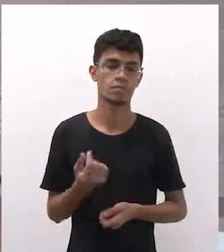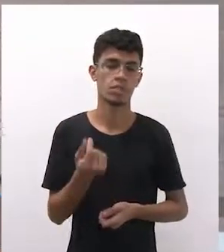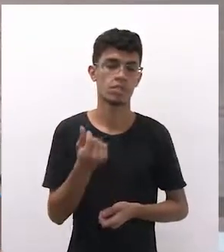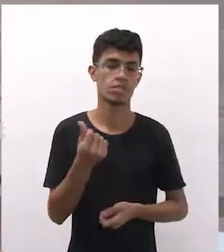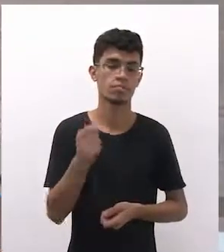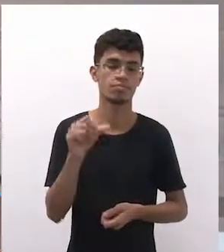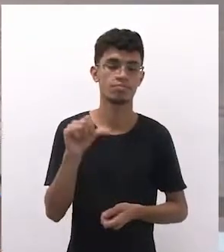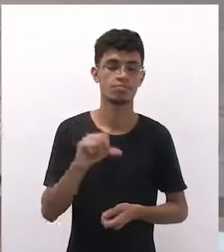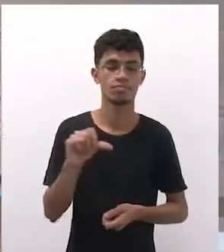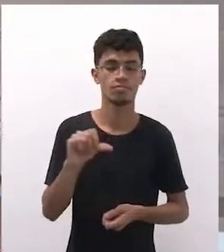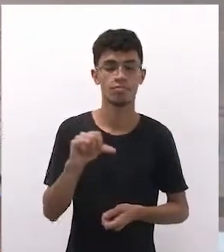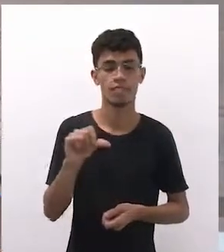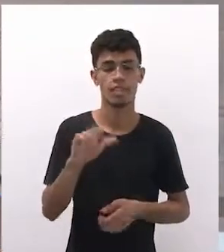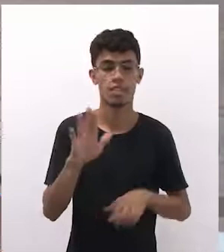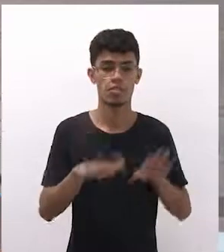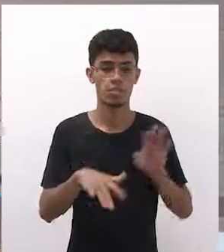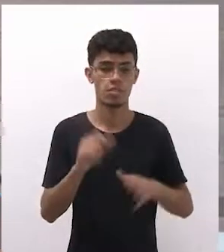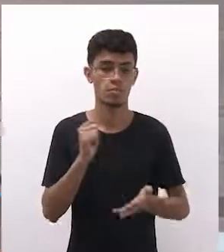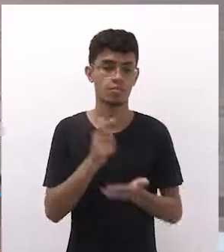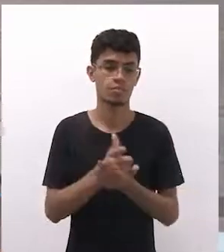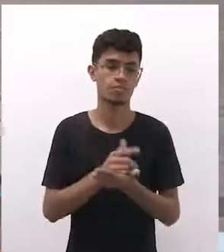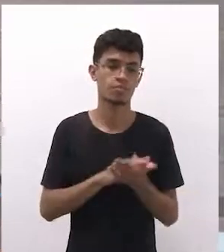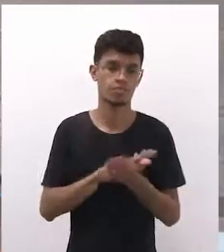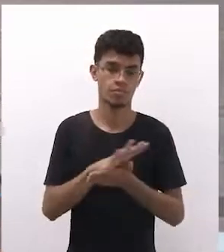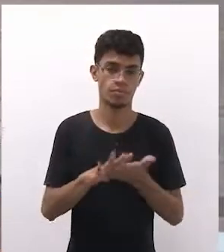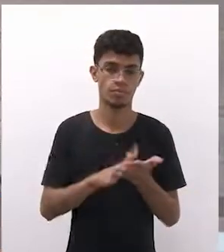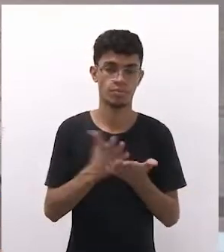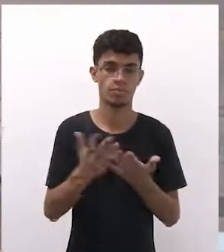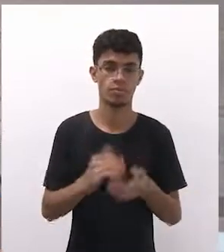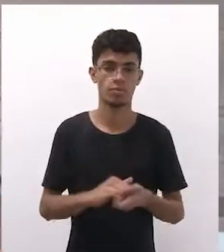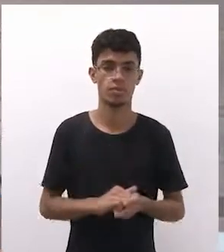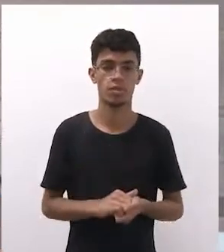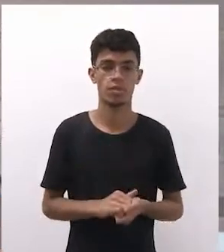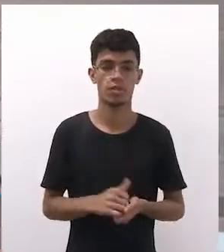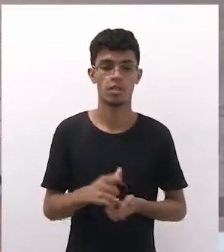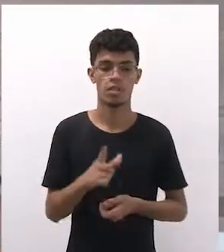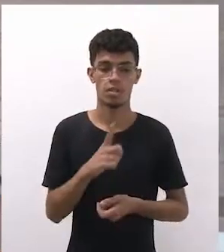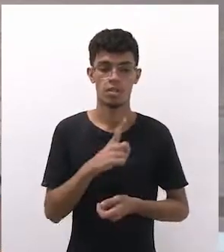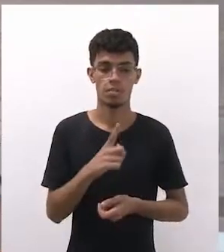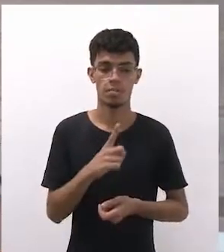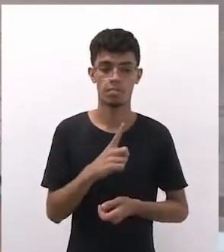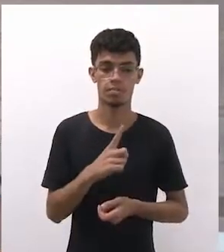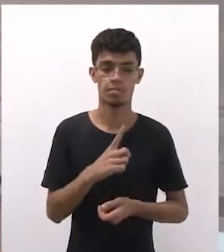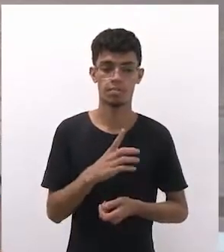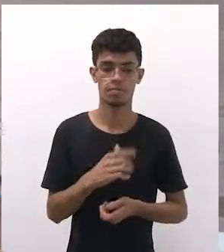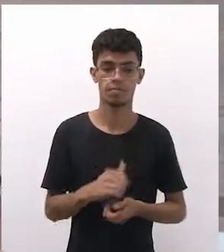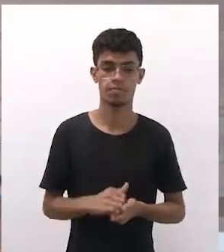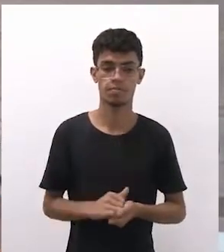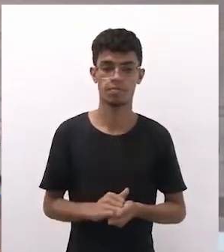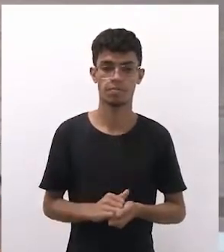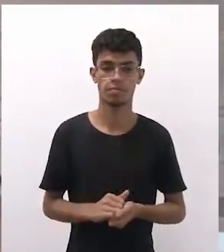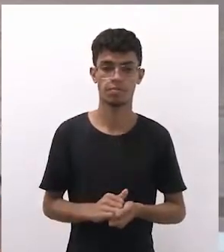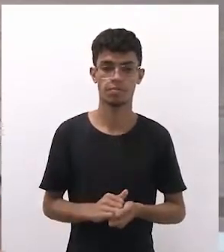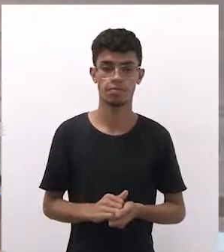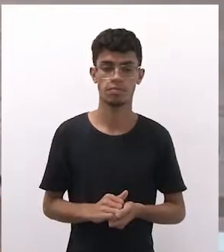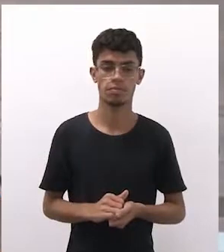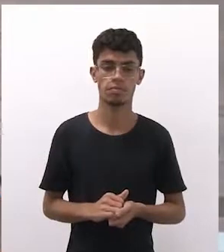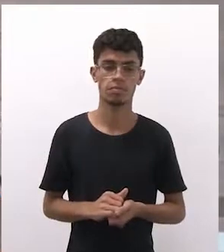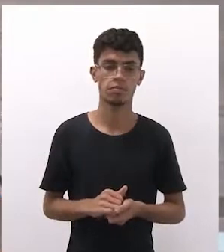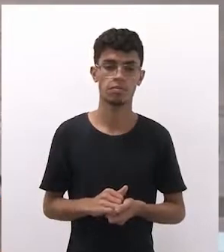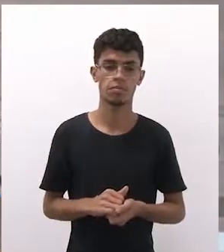vezes sequer remunerada. E aí a gente tem, não é raro a gente ver nesses